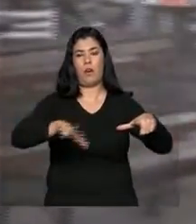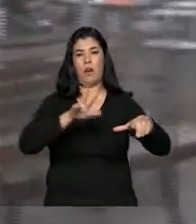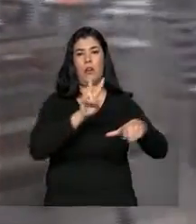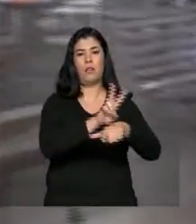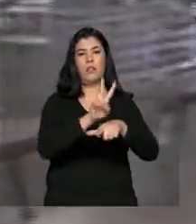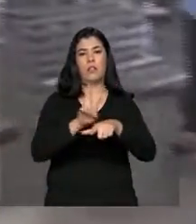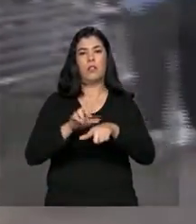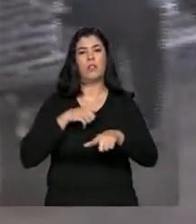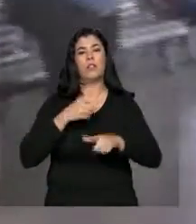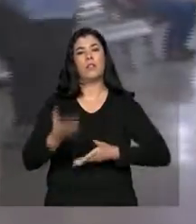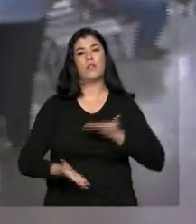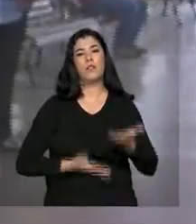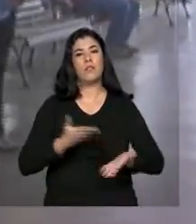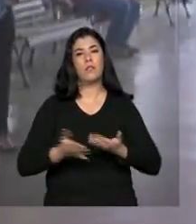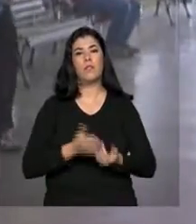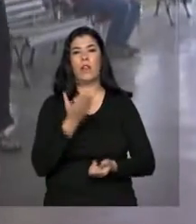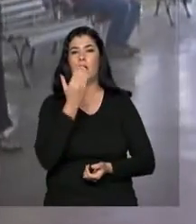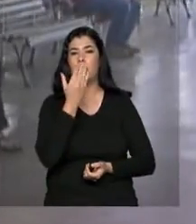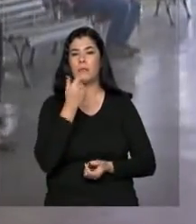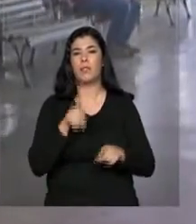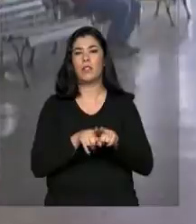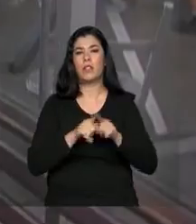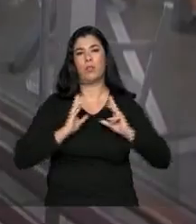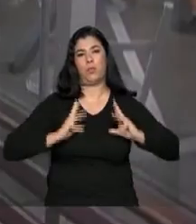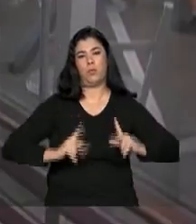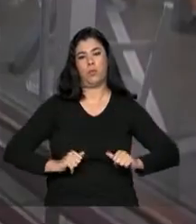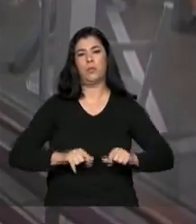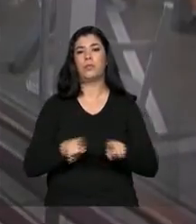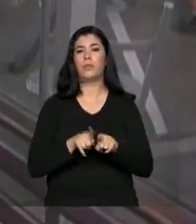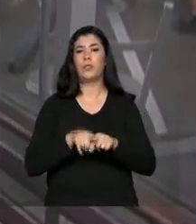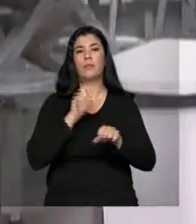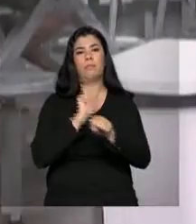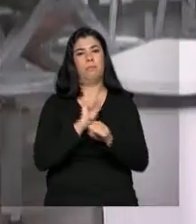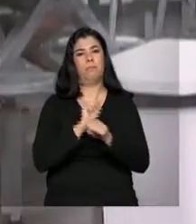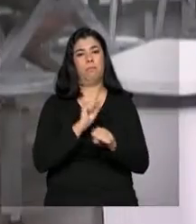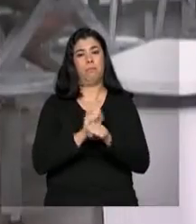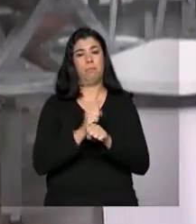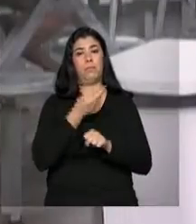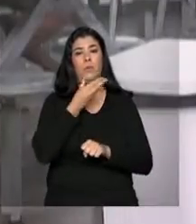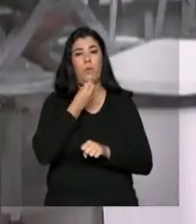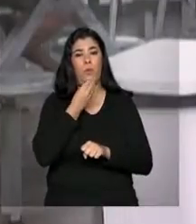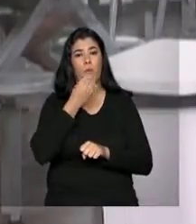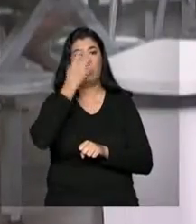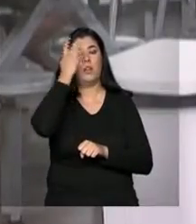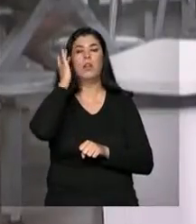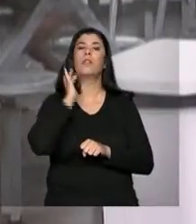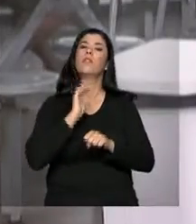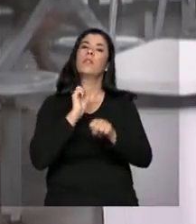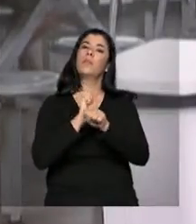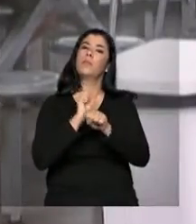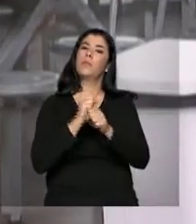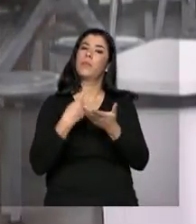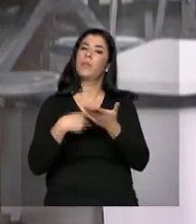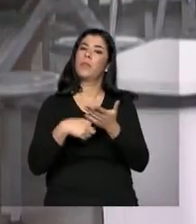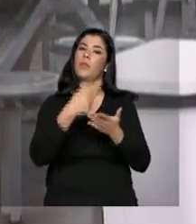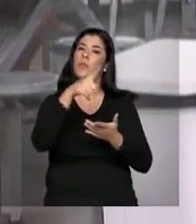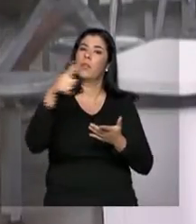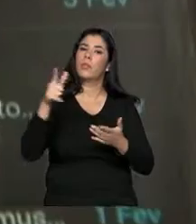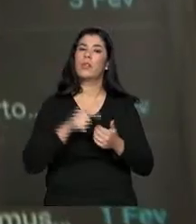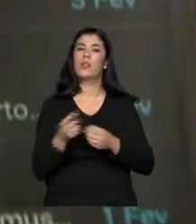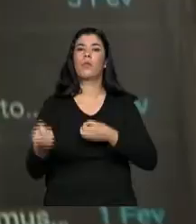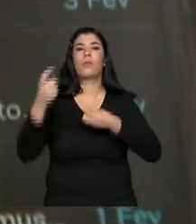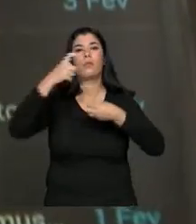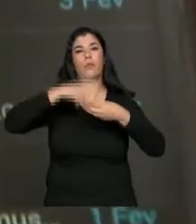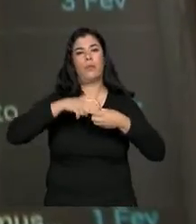aos caminhoneiros serviços de alimentação e higiene. Enquanto esperam, muitos já fecham negócios para os fretes de